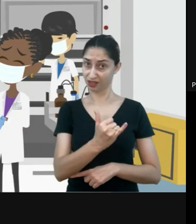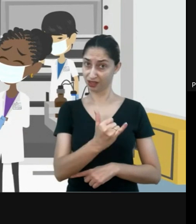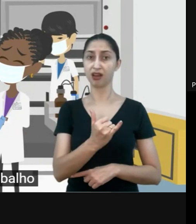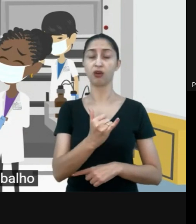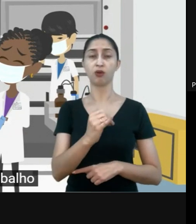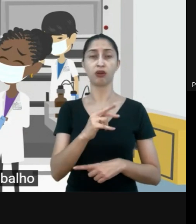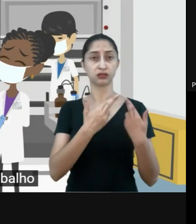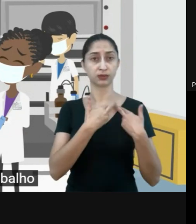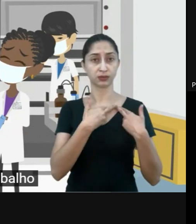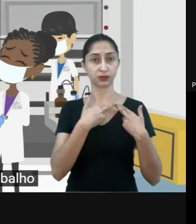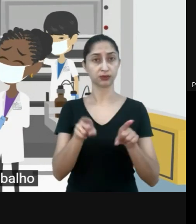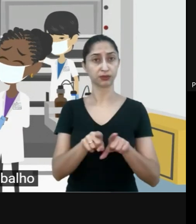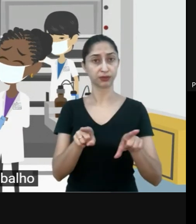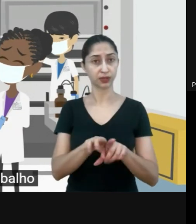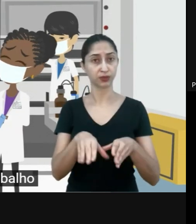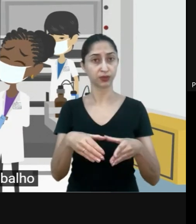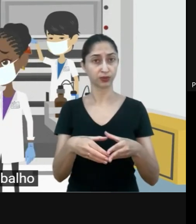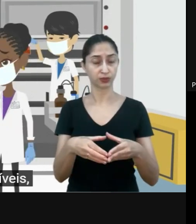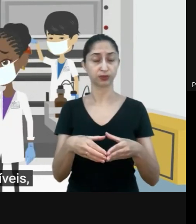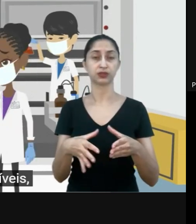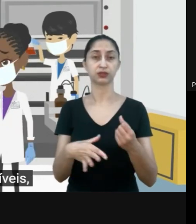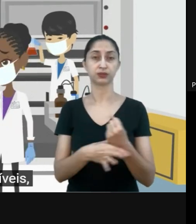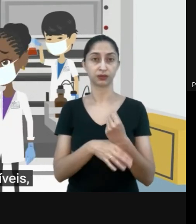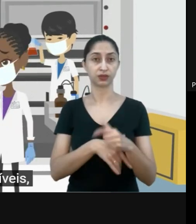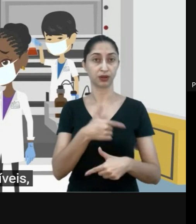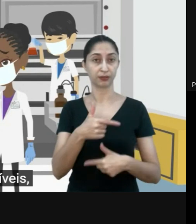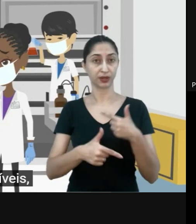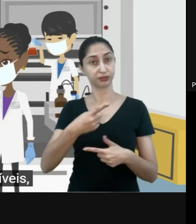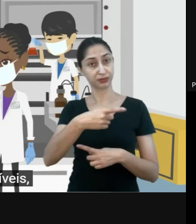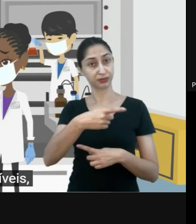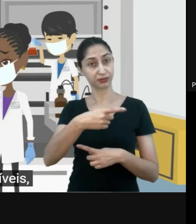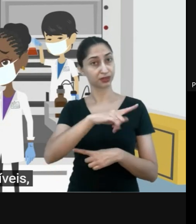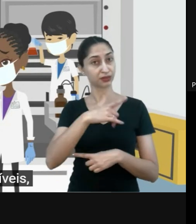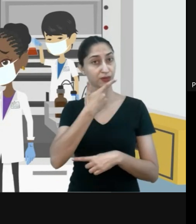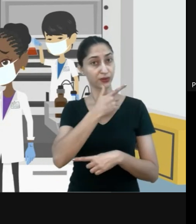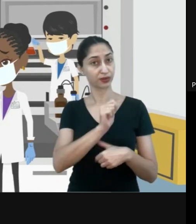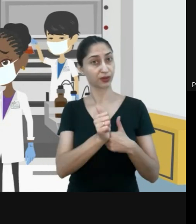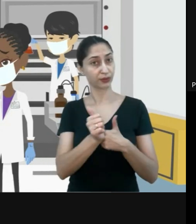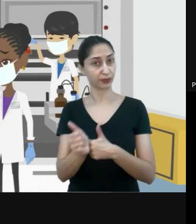área e para a equipe de segurança do trabalho, para que eles tomem medidas cabíveis conforme previsto em